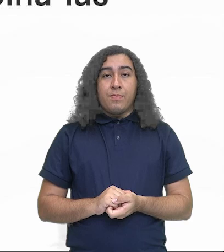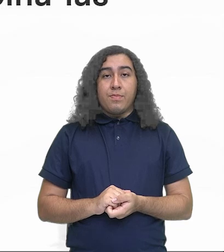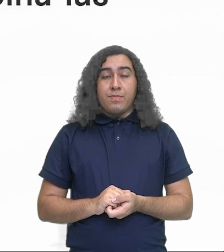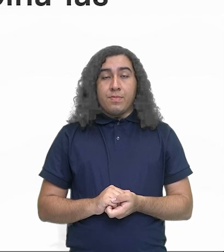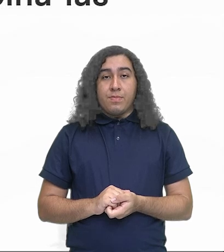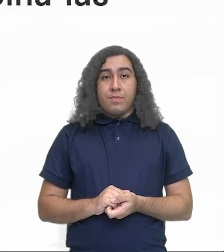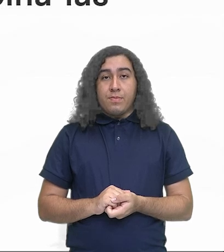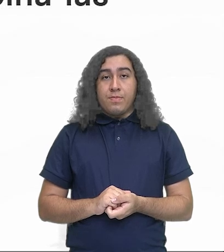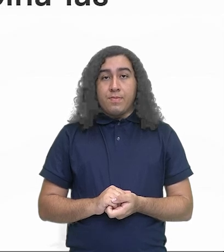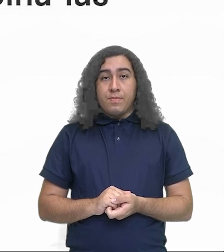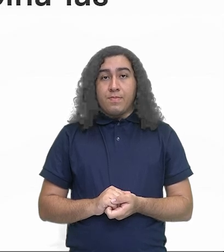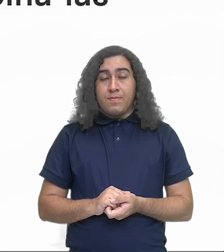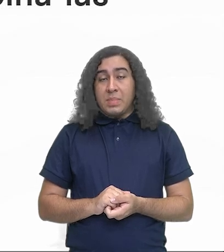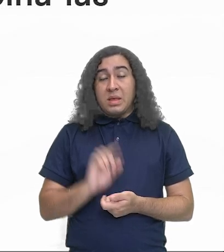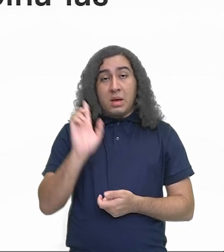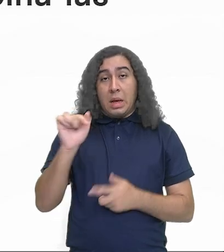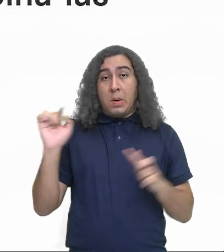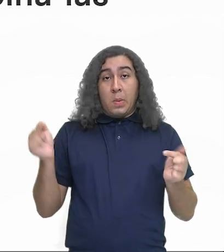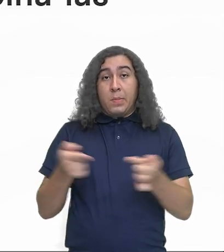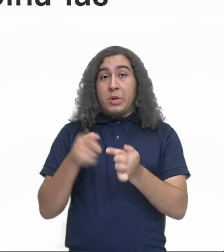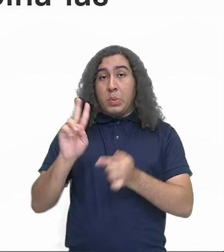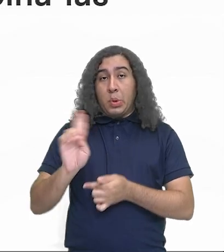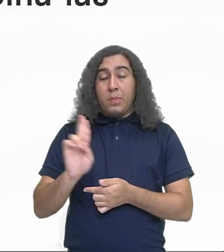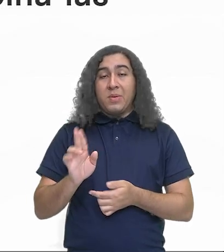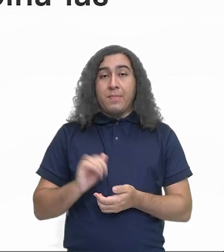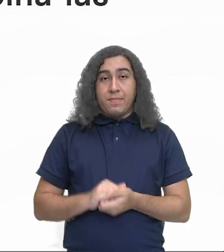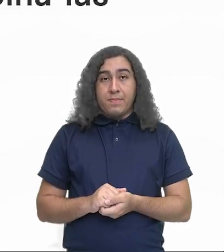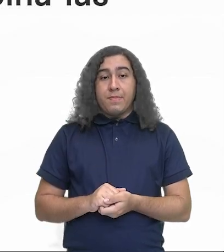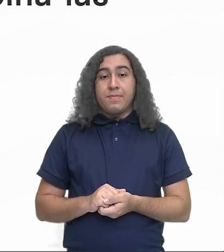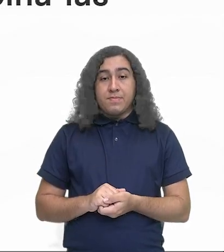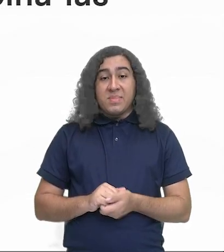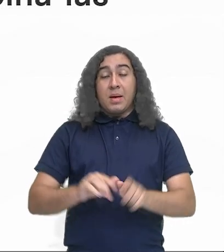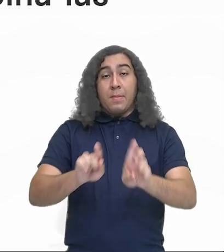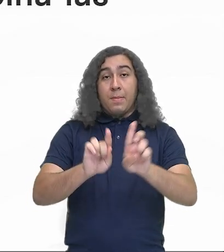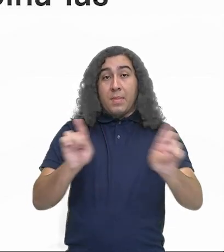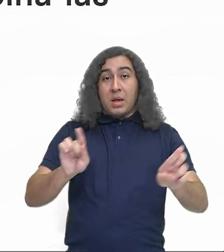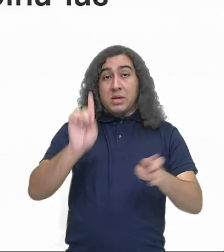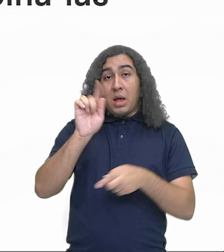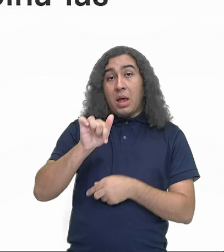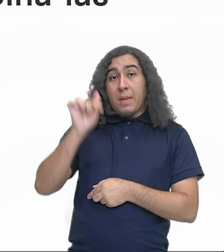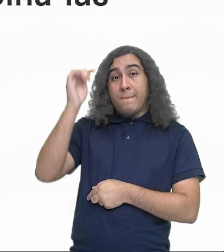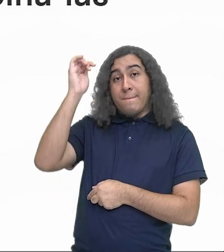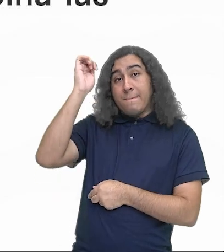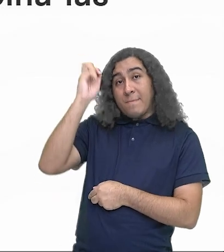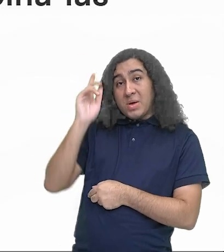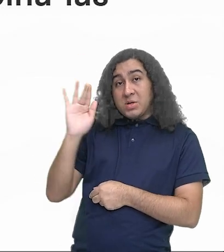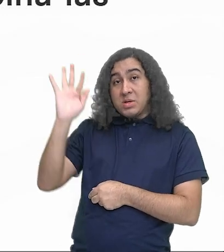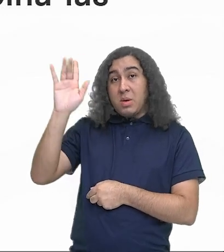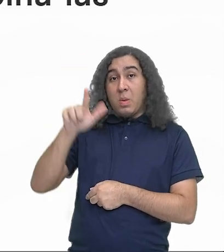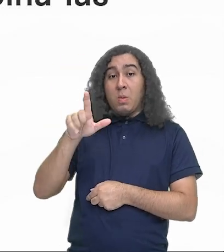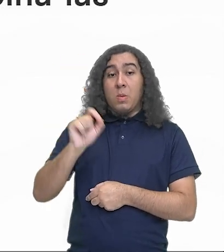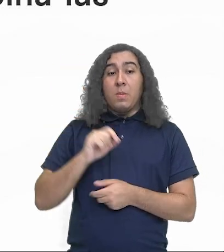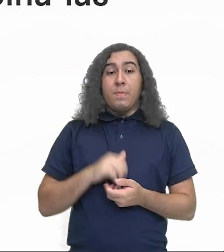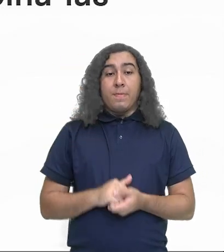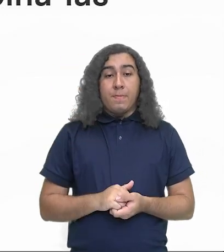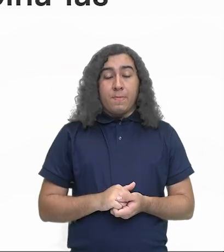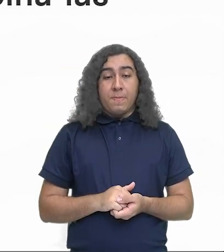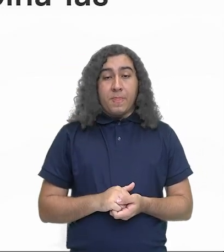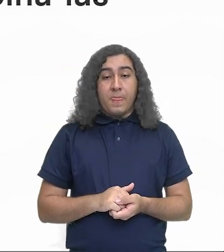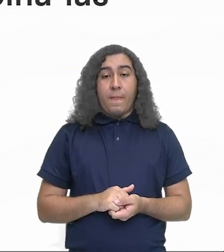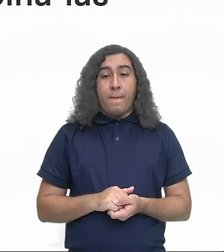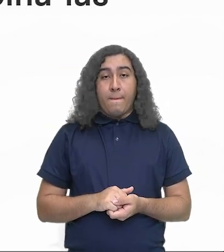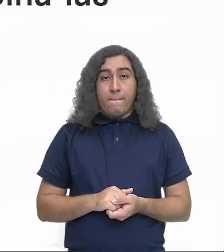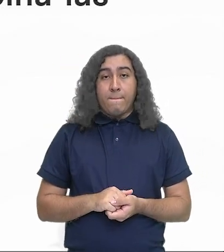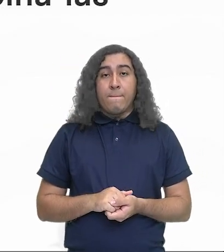diz: imaginar. Sim, só que esta imaginação, ela é conduzida aí